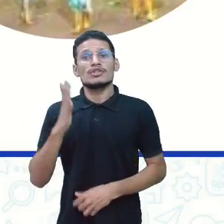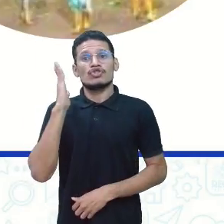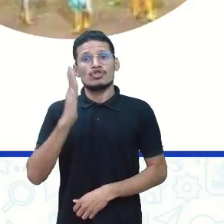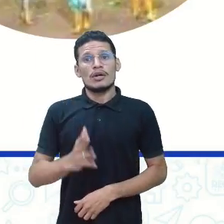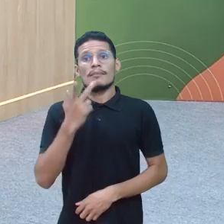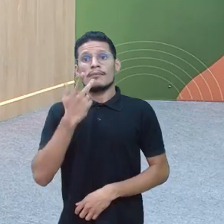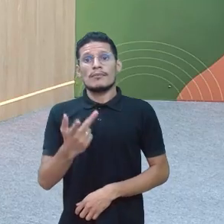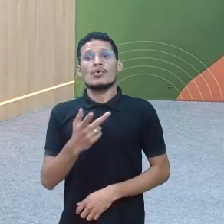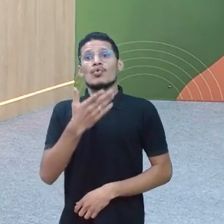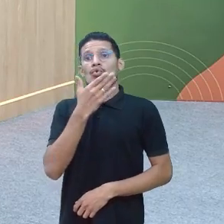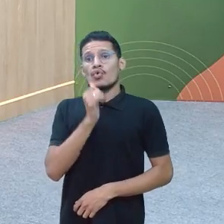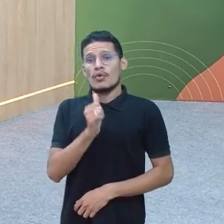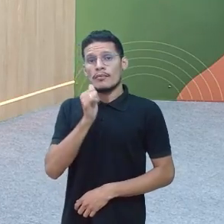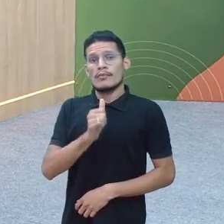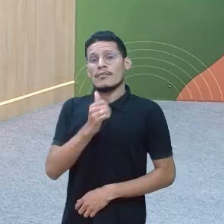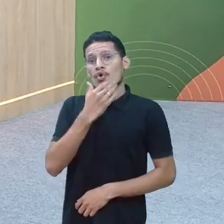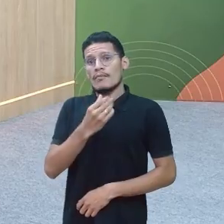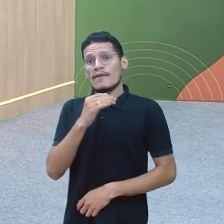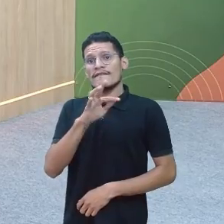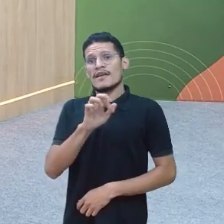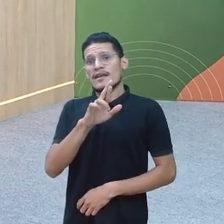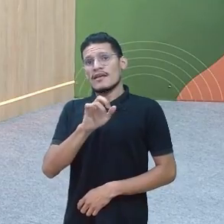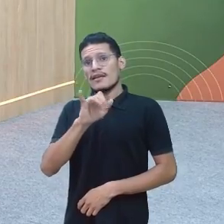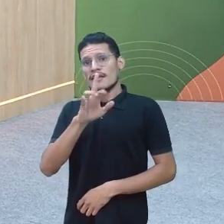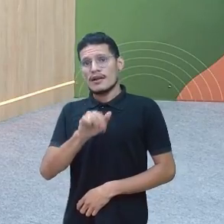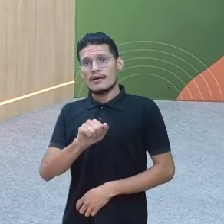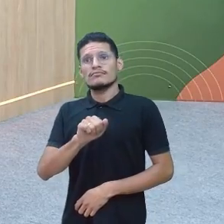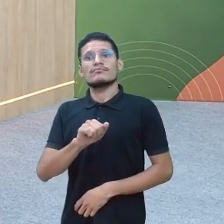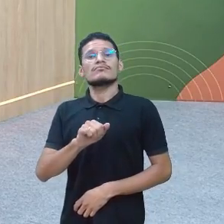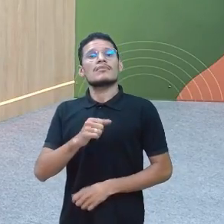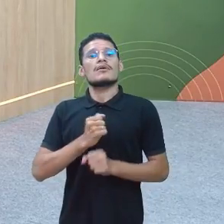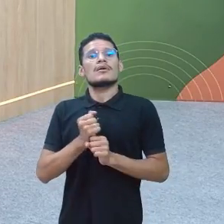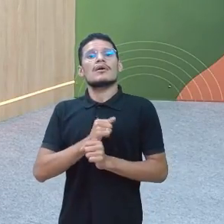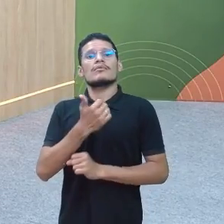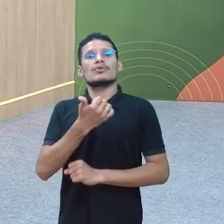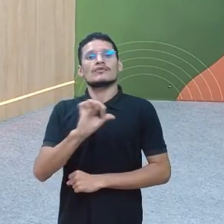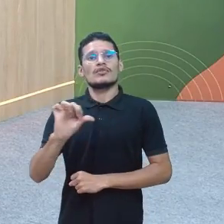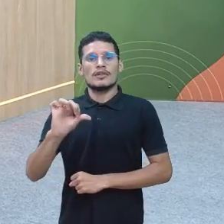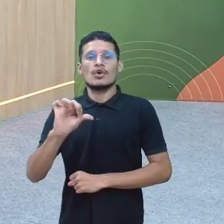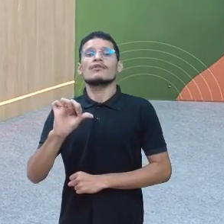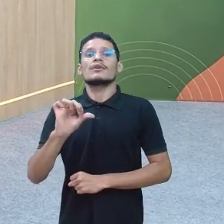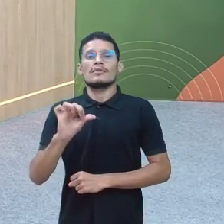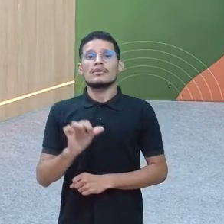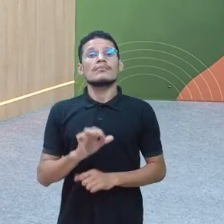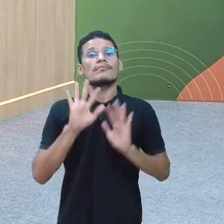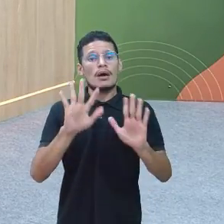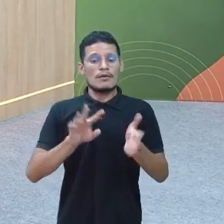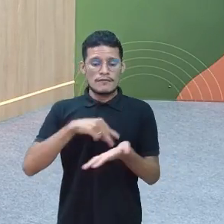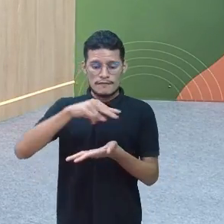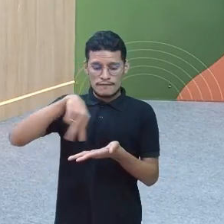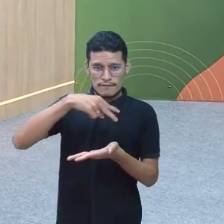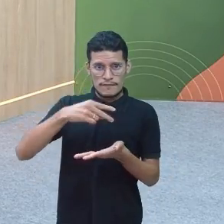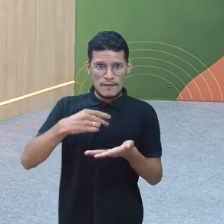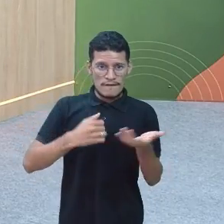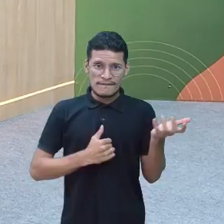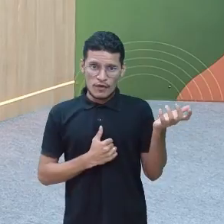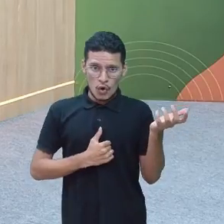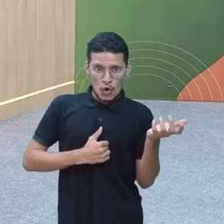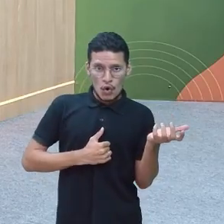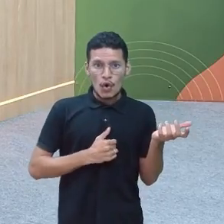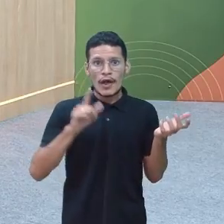de Ferreira, 1999. E aí, forró nada mais é do que uma